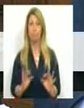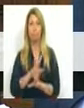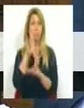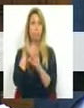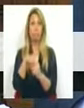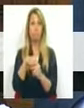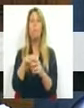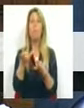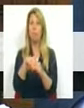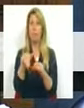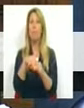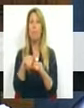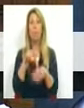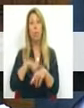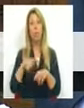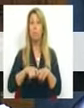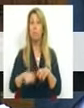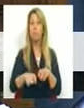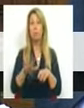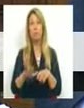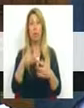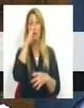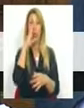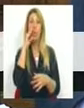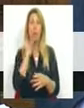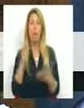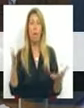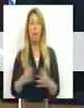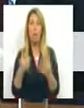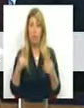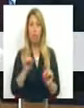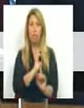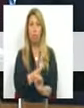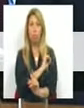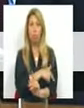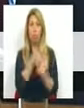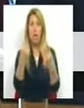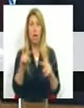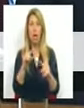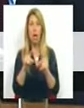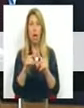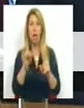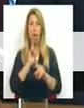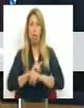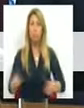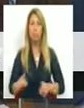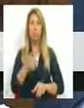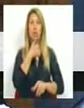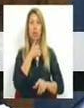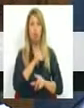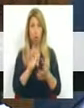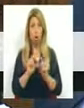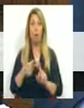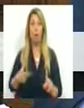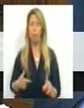envolvência durante o período em que estivemos no banco. Tinha poder para bloquear decisões no BANIF? Não. A